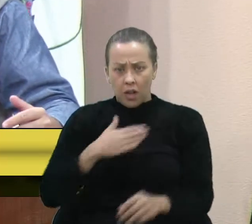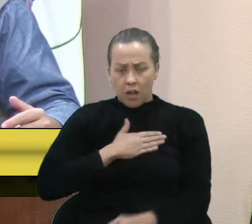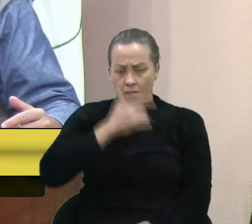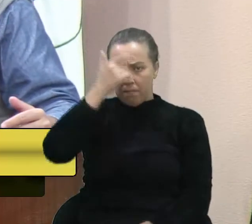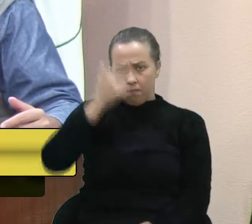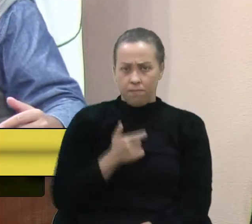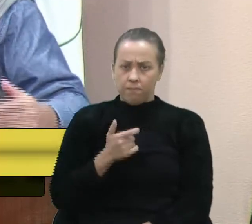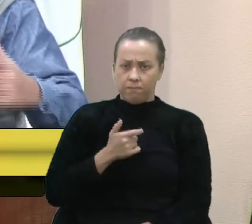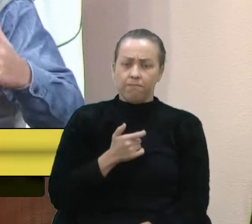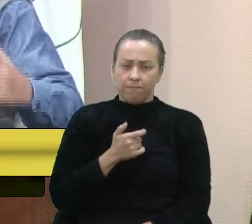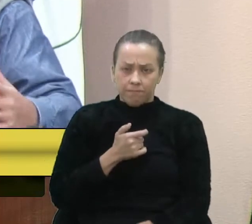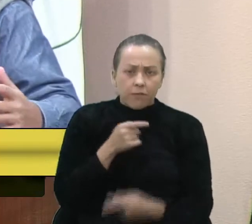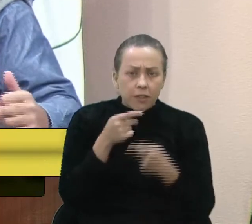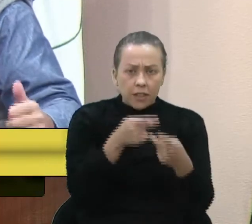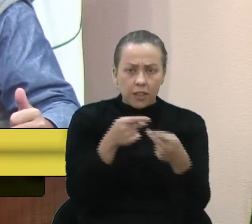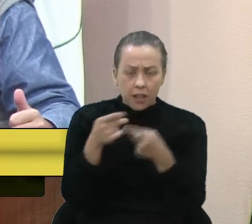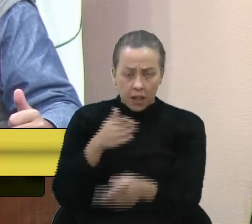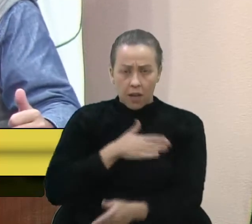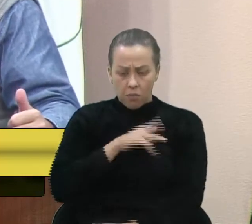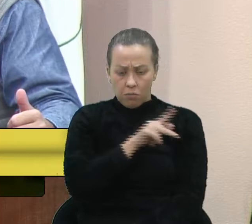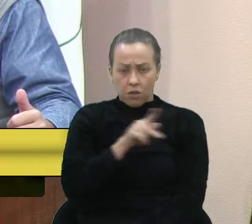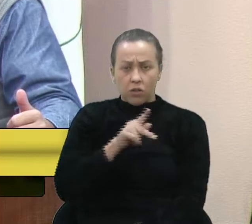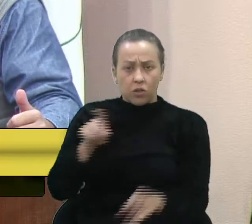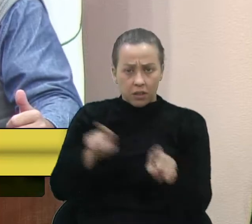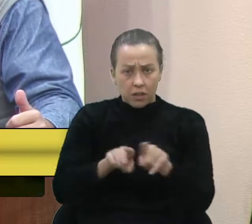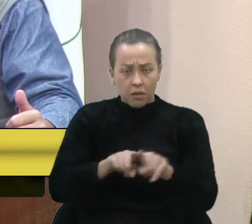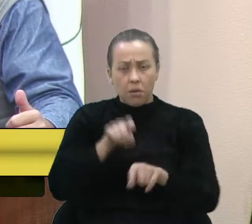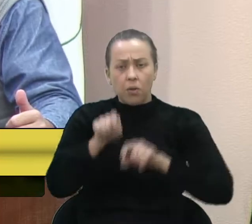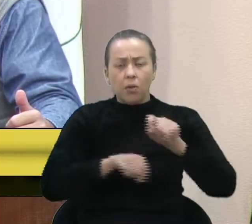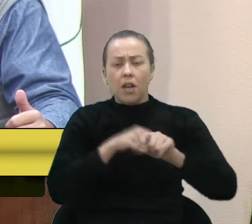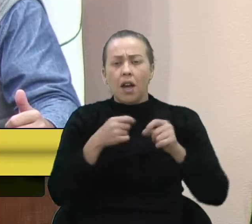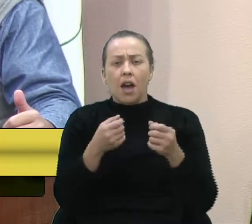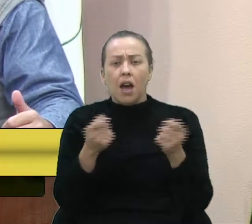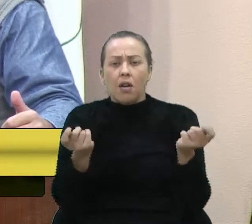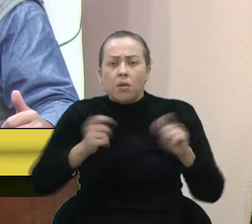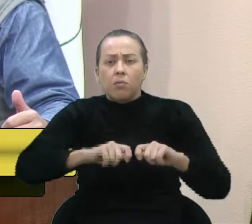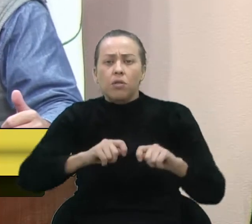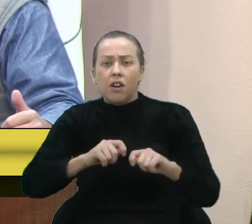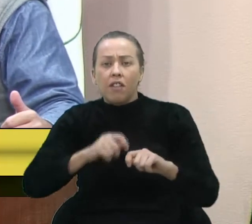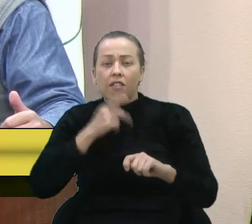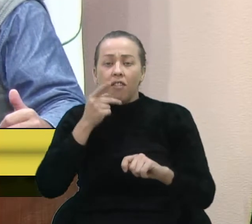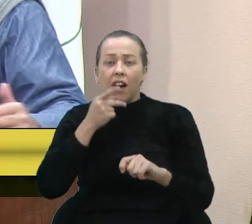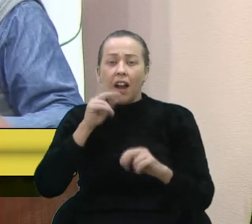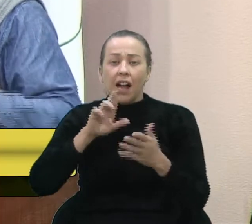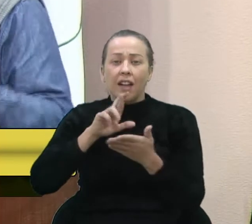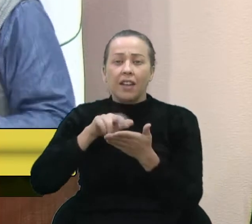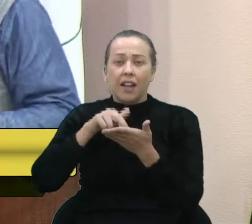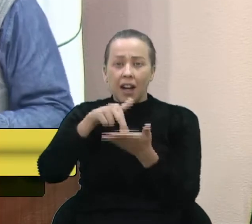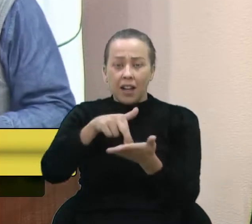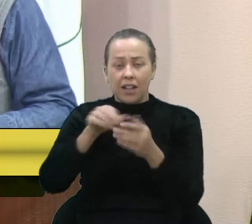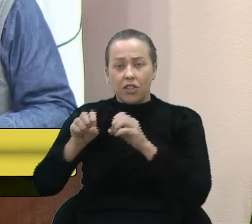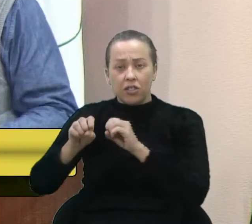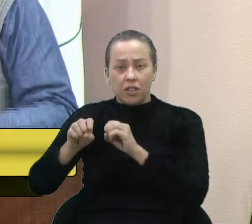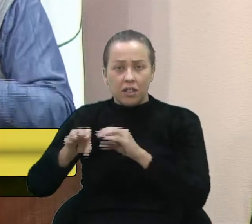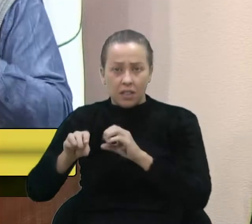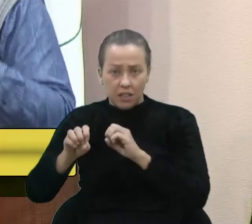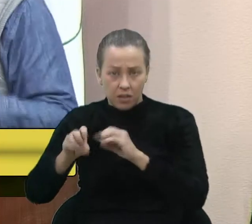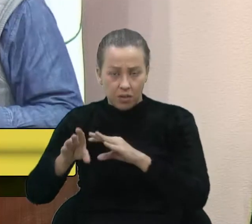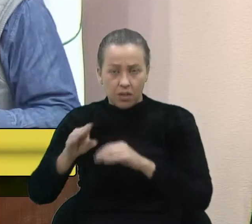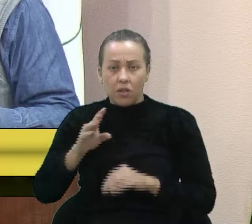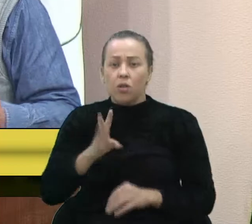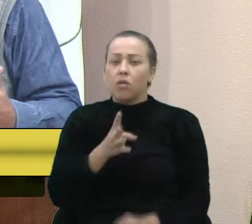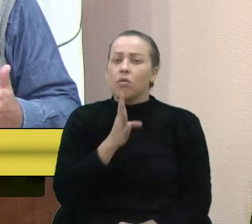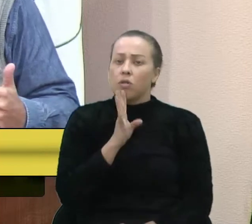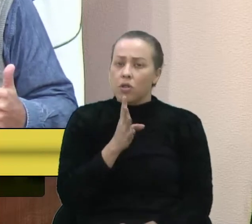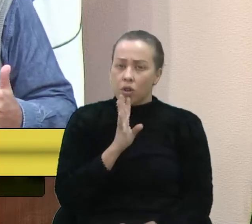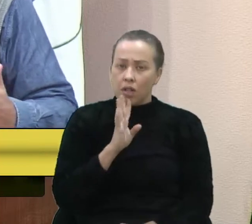vereador, que é professor, elas permitem a gente falar da realidade da educação,